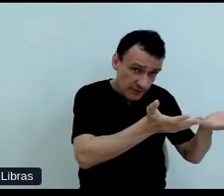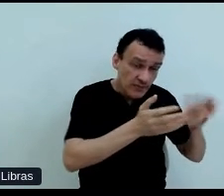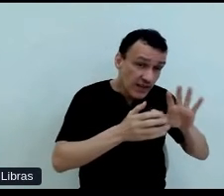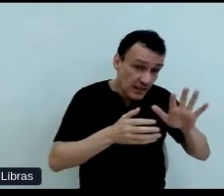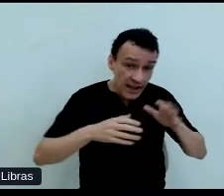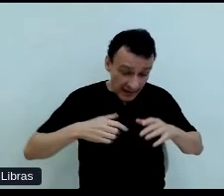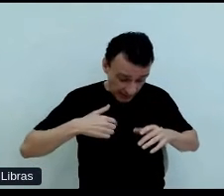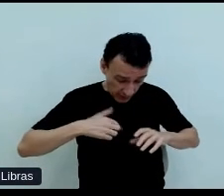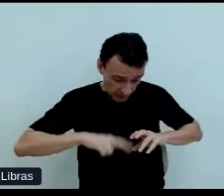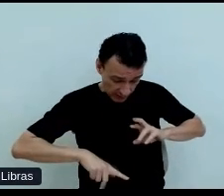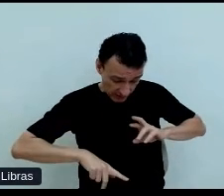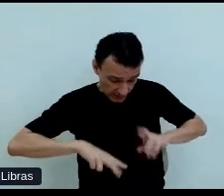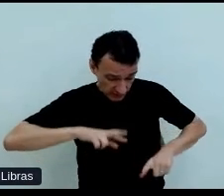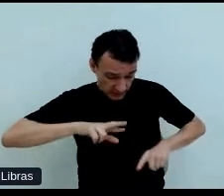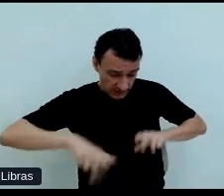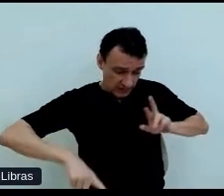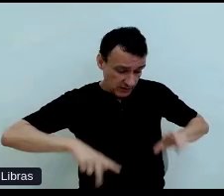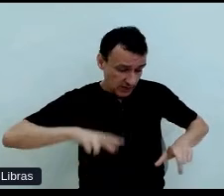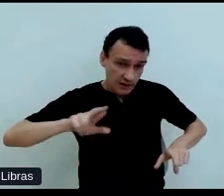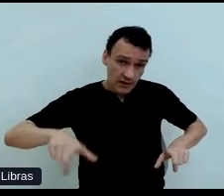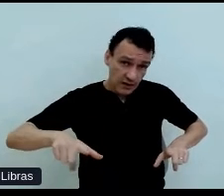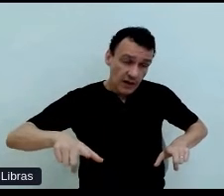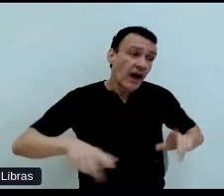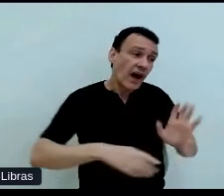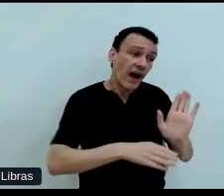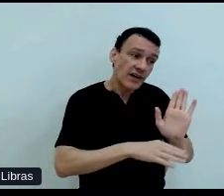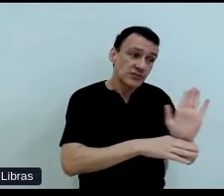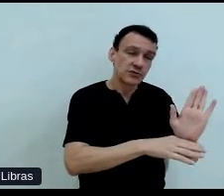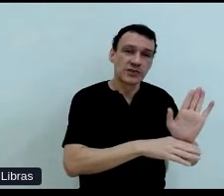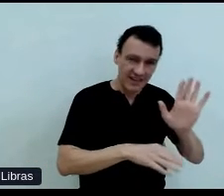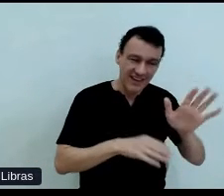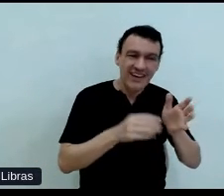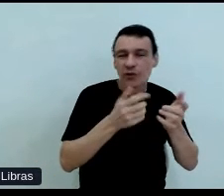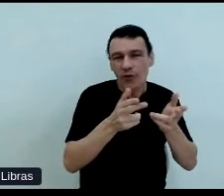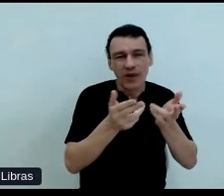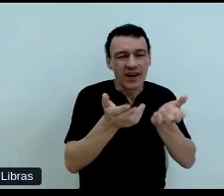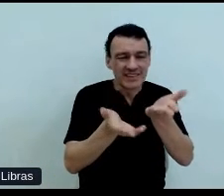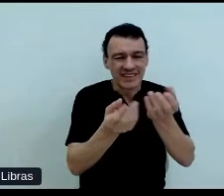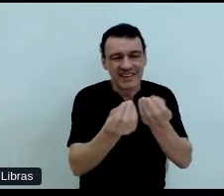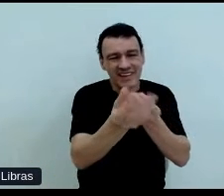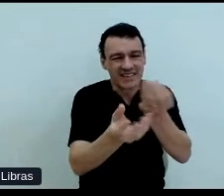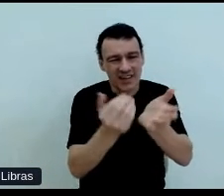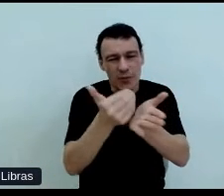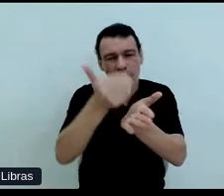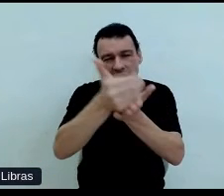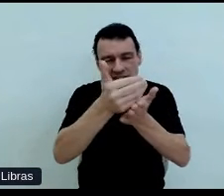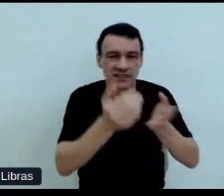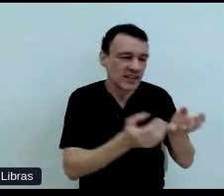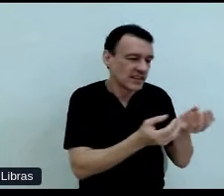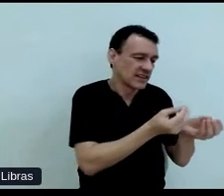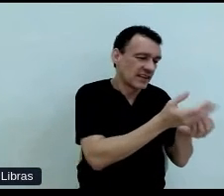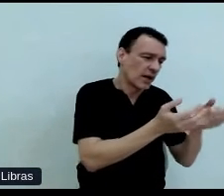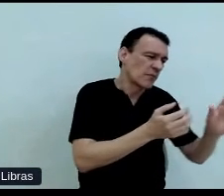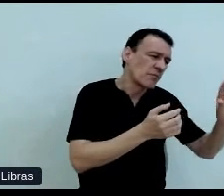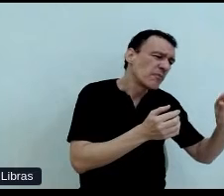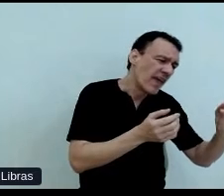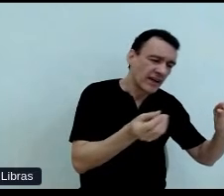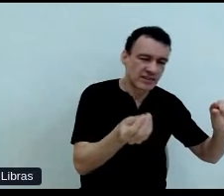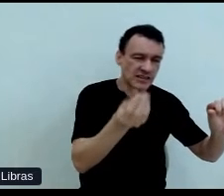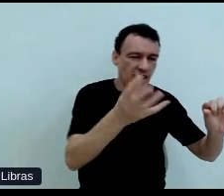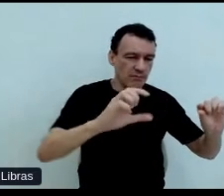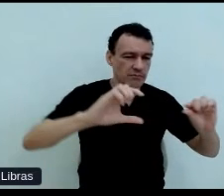uma delas? Então, nesse sentido, também valeria essa medida, na medida aristotélica, e a